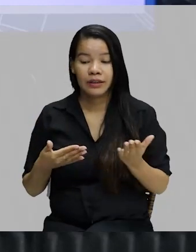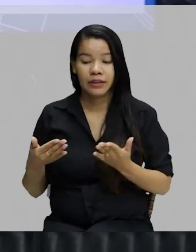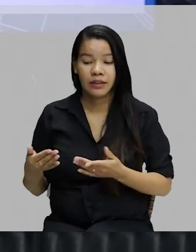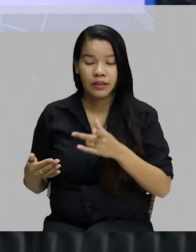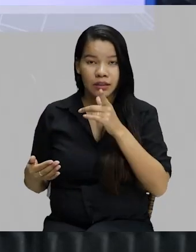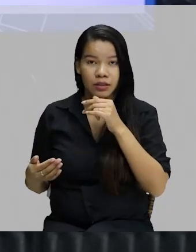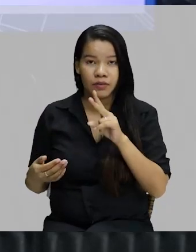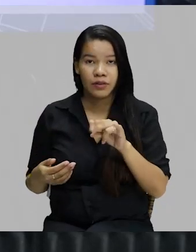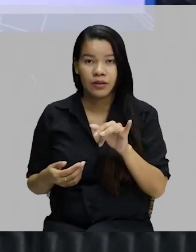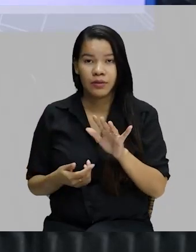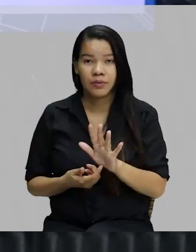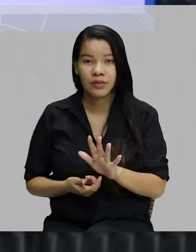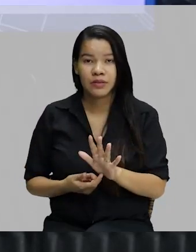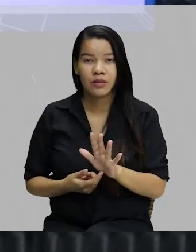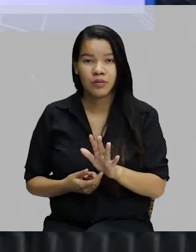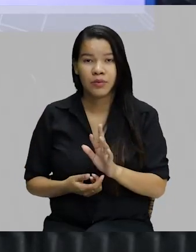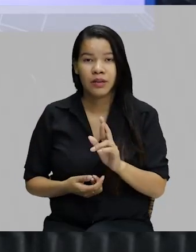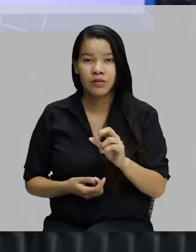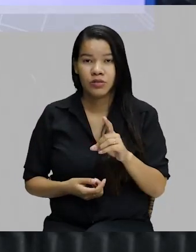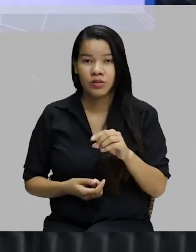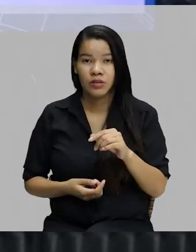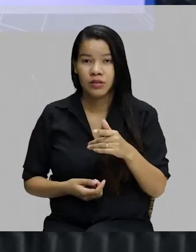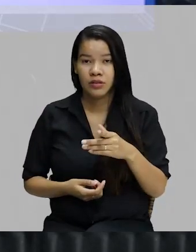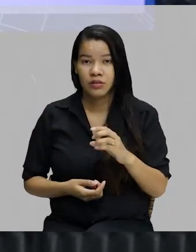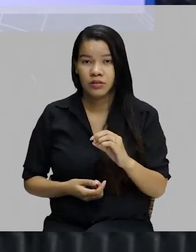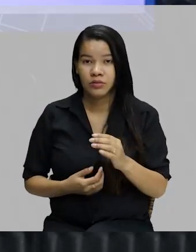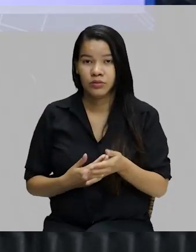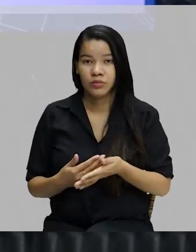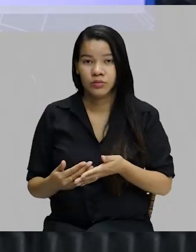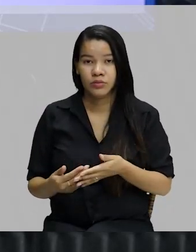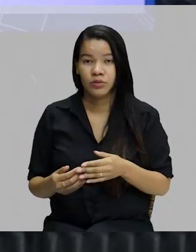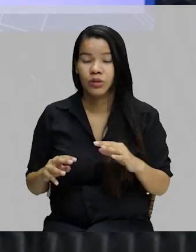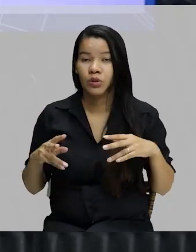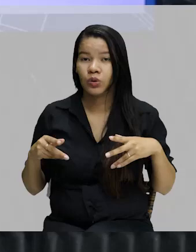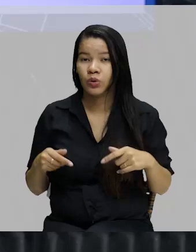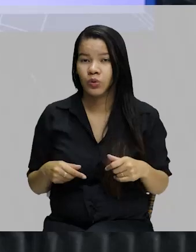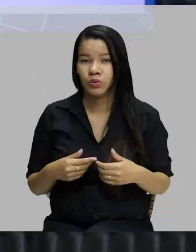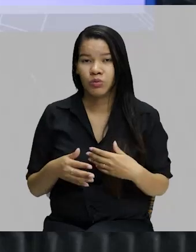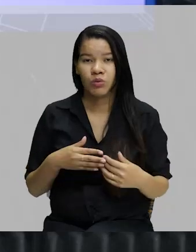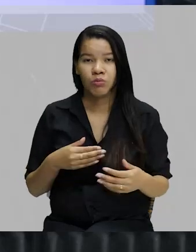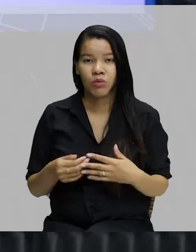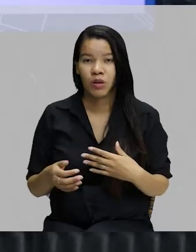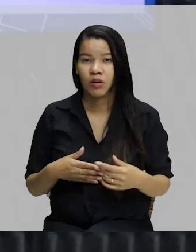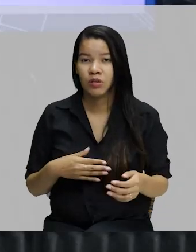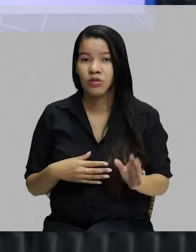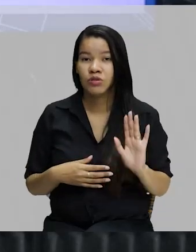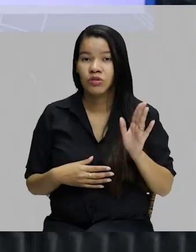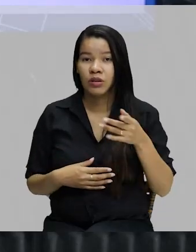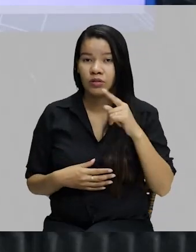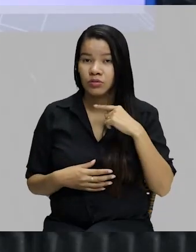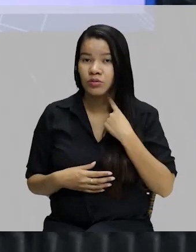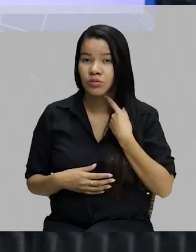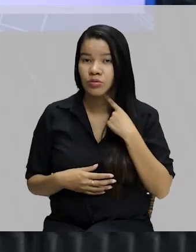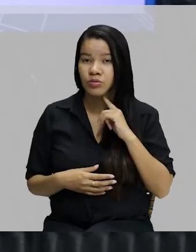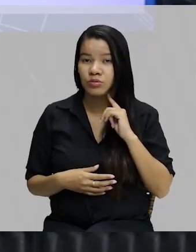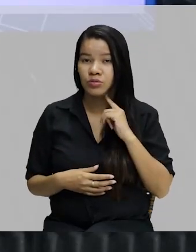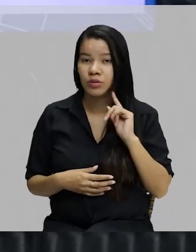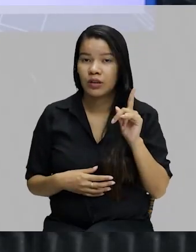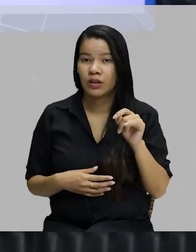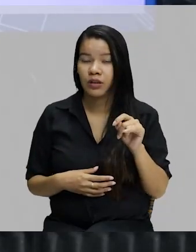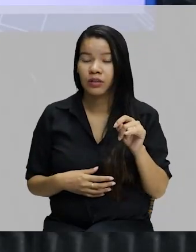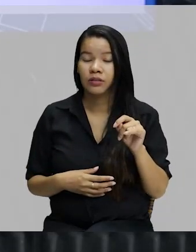certa radiação. Em princípio, qualquer forma de resíduo contaminado radioativamente é classificado